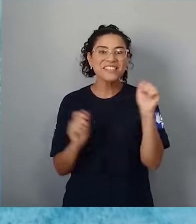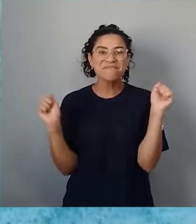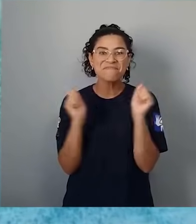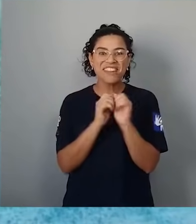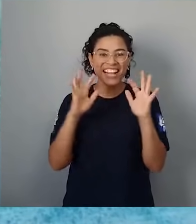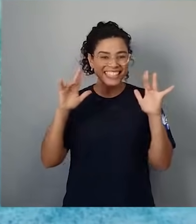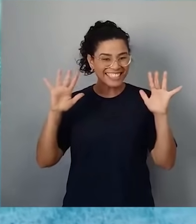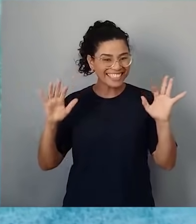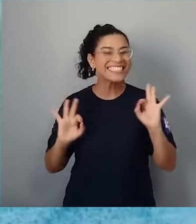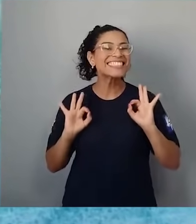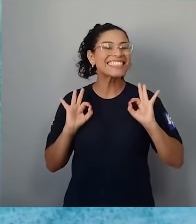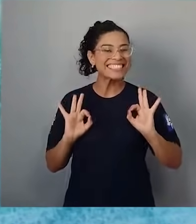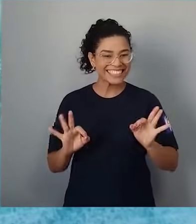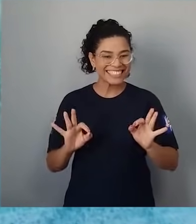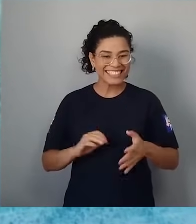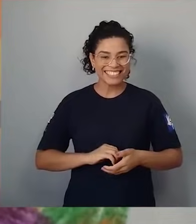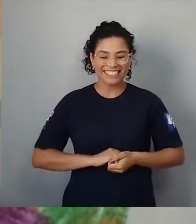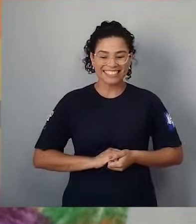mágico ou não é?